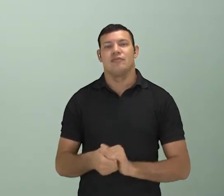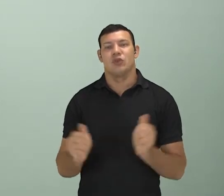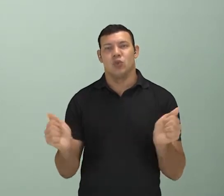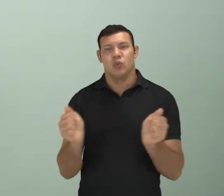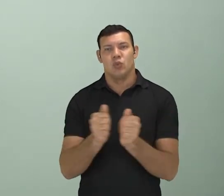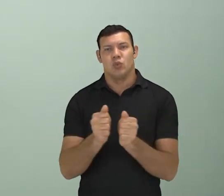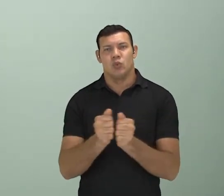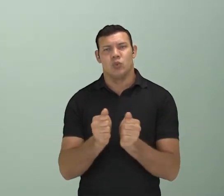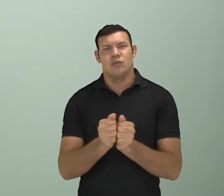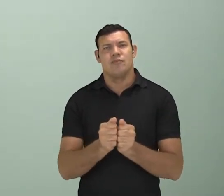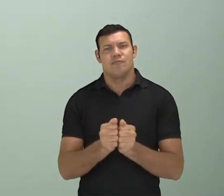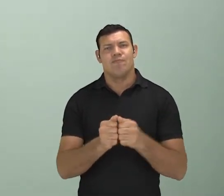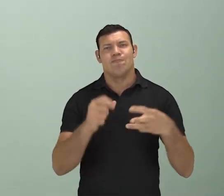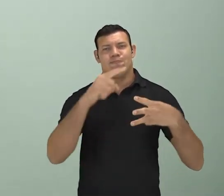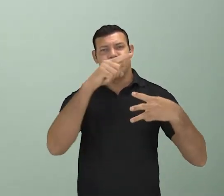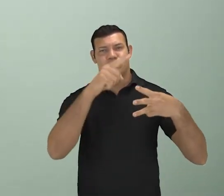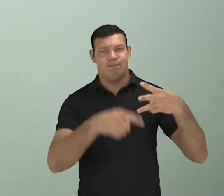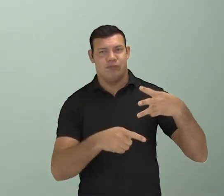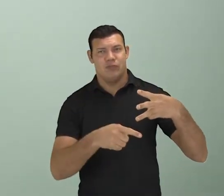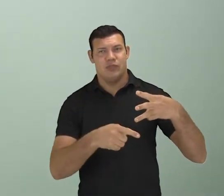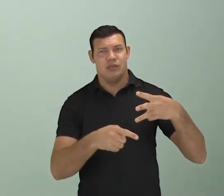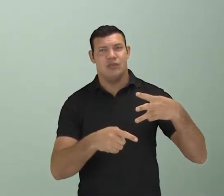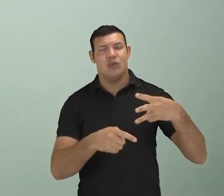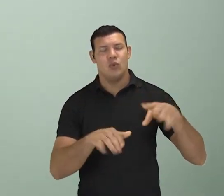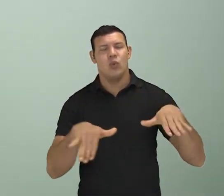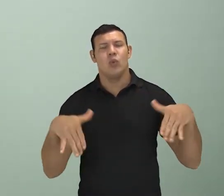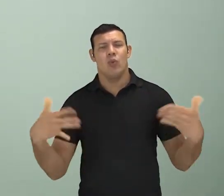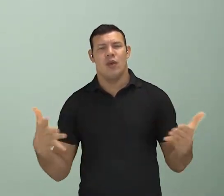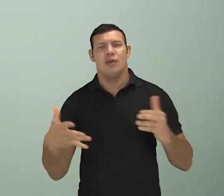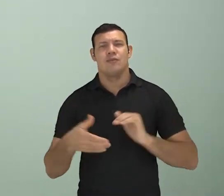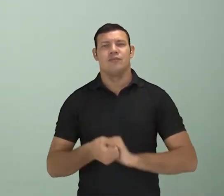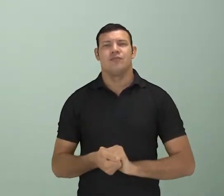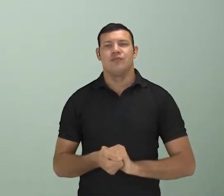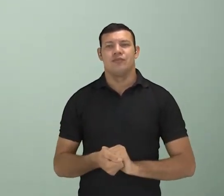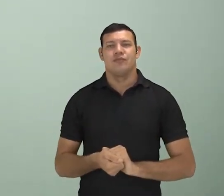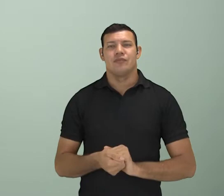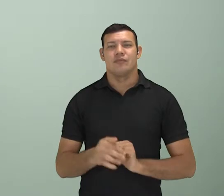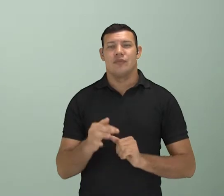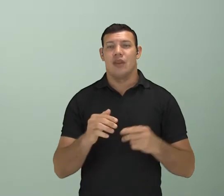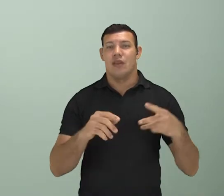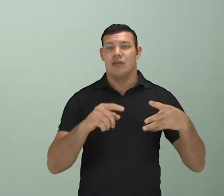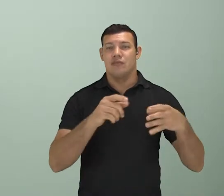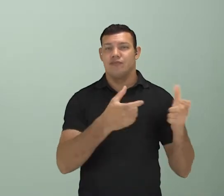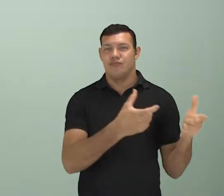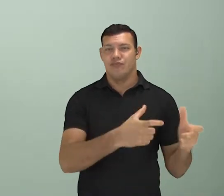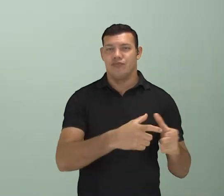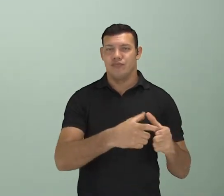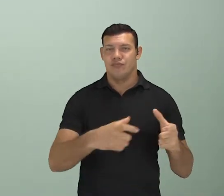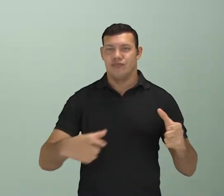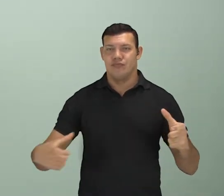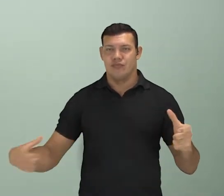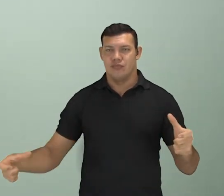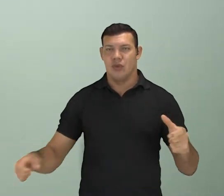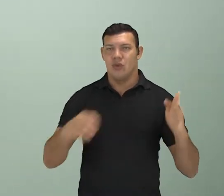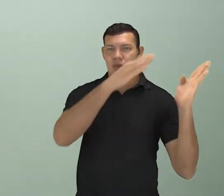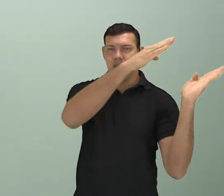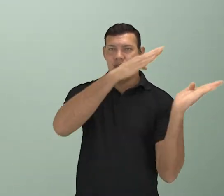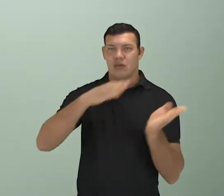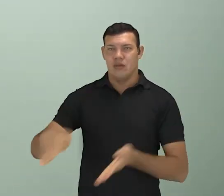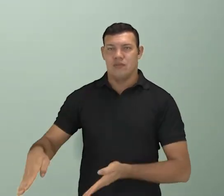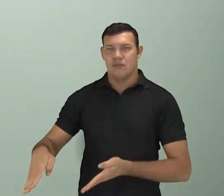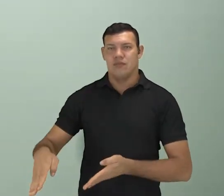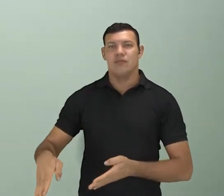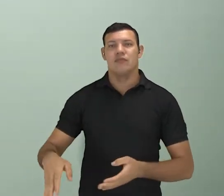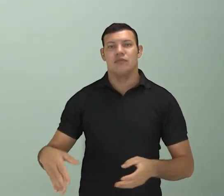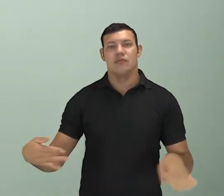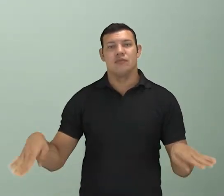mista. Então, quais são os 3 tipos de associações que nós temos de resistores? Série, paralelo e mista.